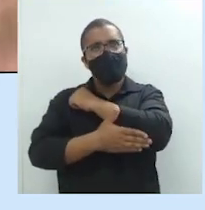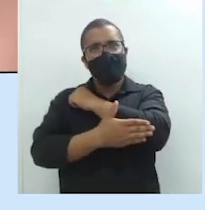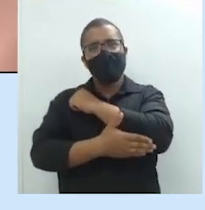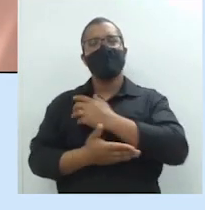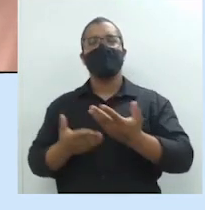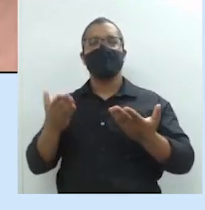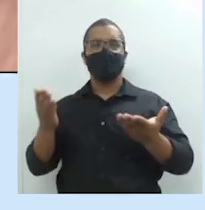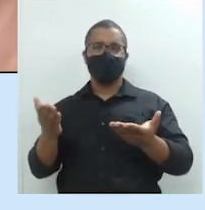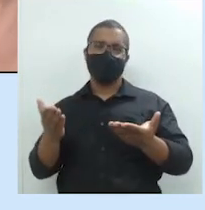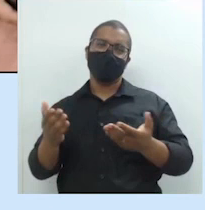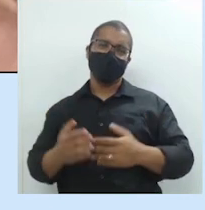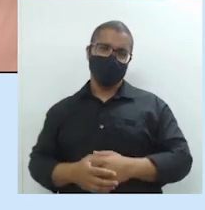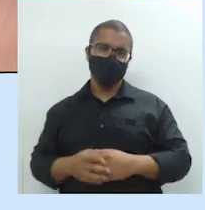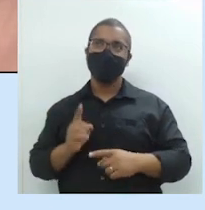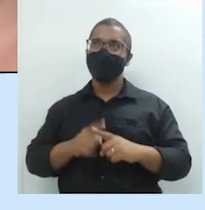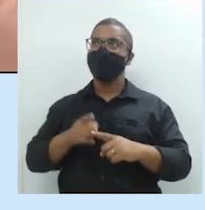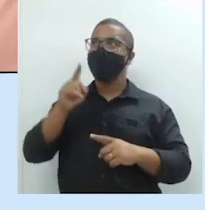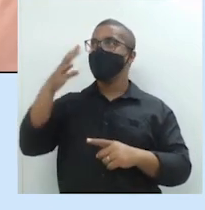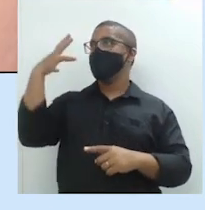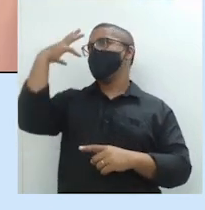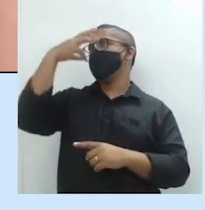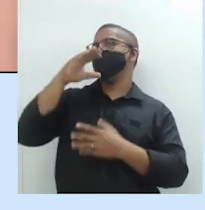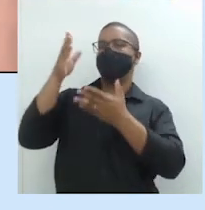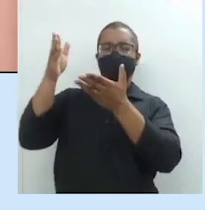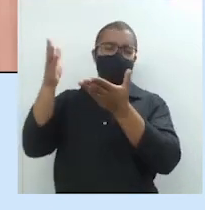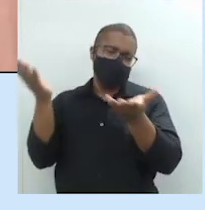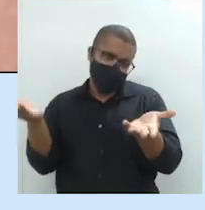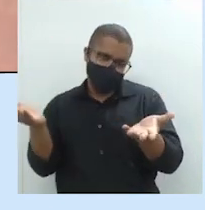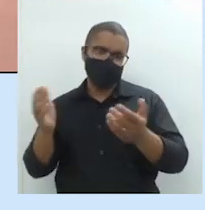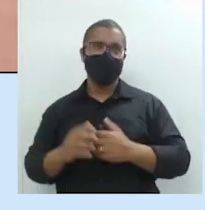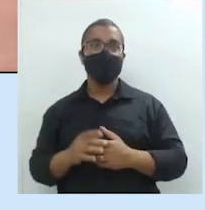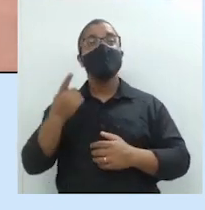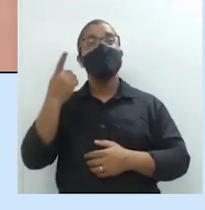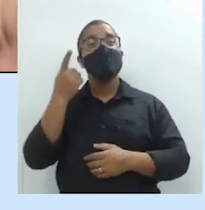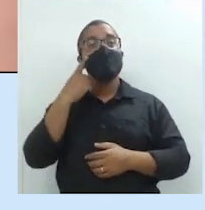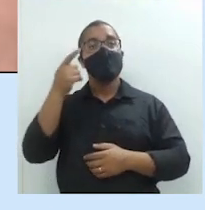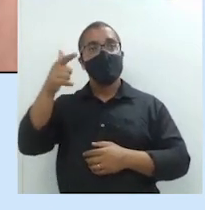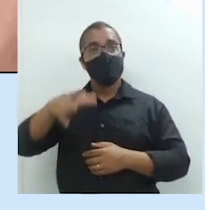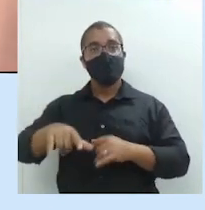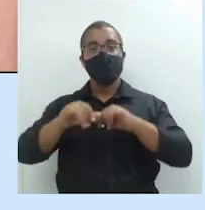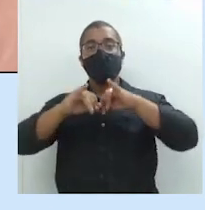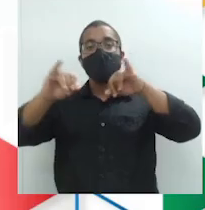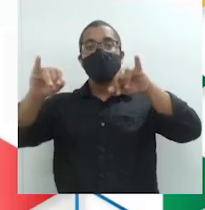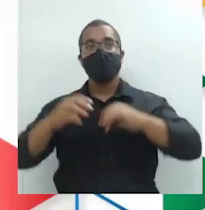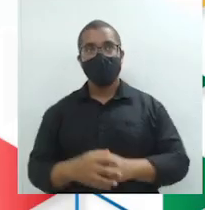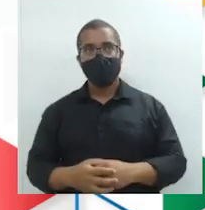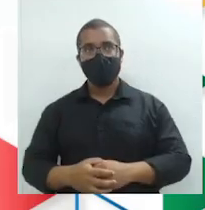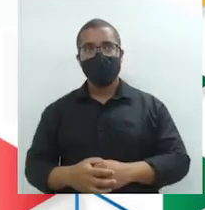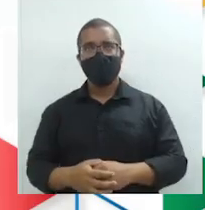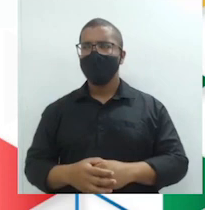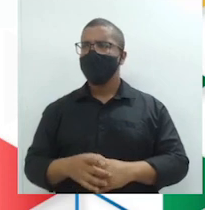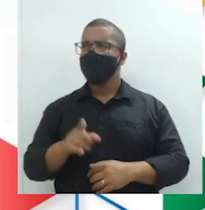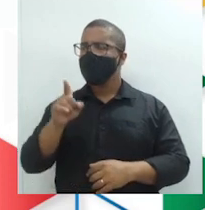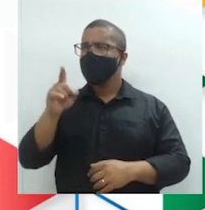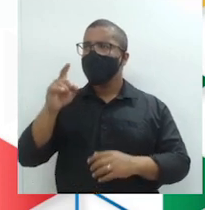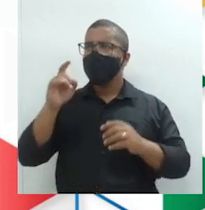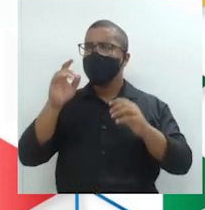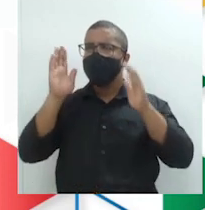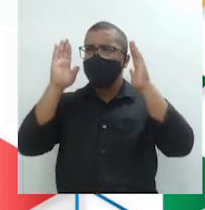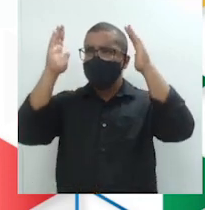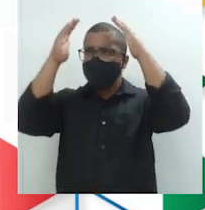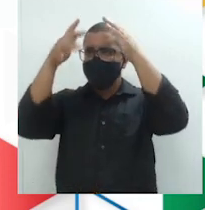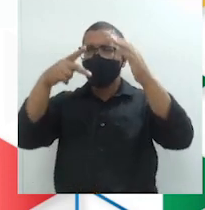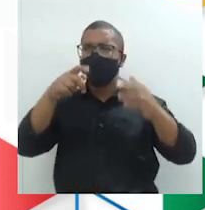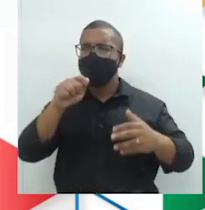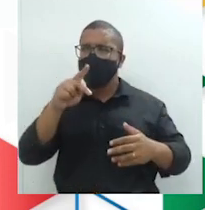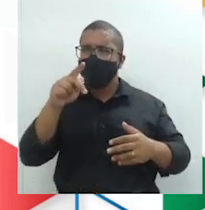ciúme dela, certo? E aqui nós temos aqui, veja, a intenção comercial. Nem o Papa deixa